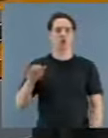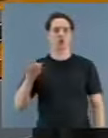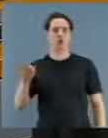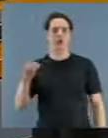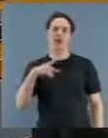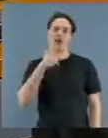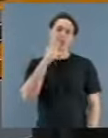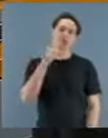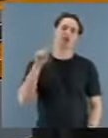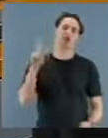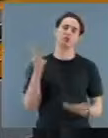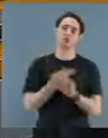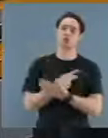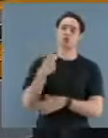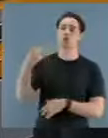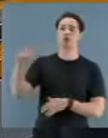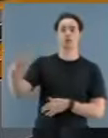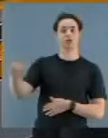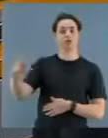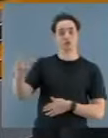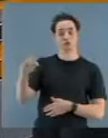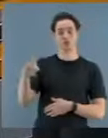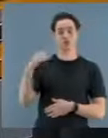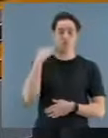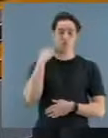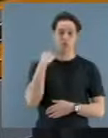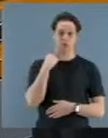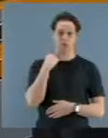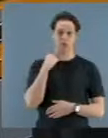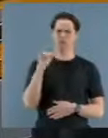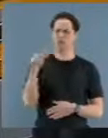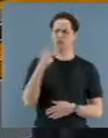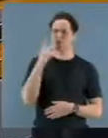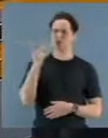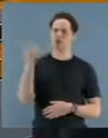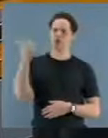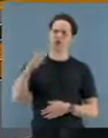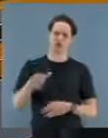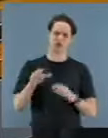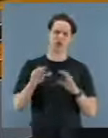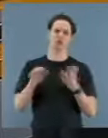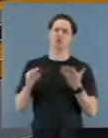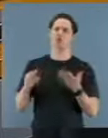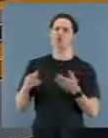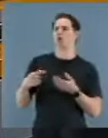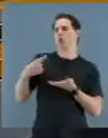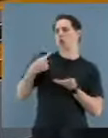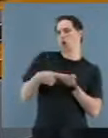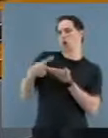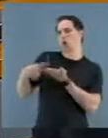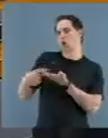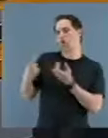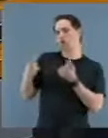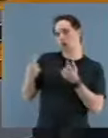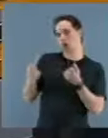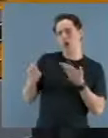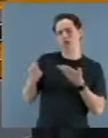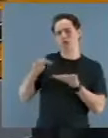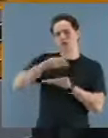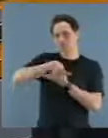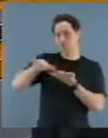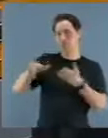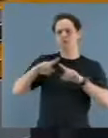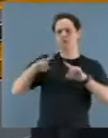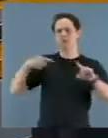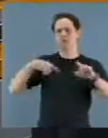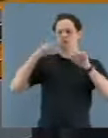atipia das suas contas. O senhor vai falar de novo de consórcio, vai falar um monte de coisa. Mas tem uma coisa aqui que me